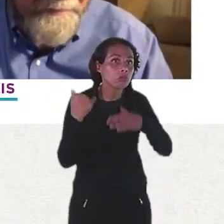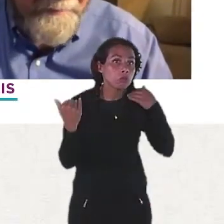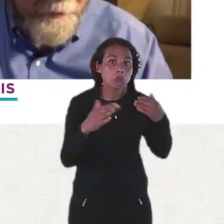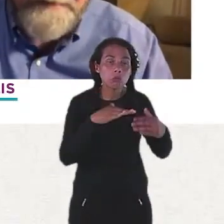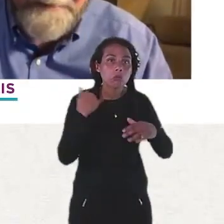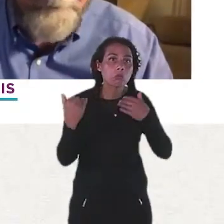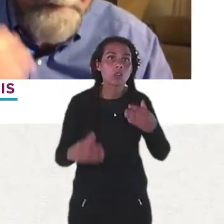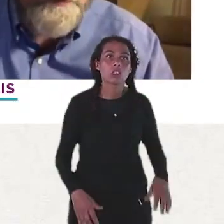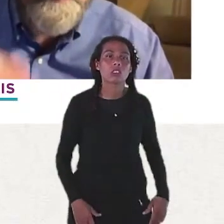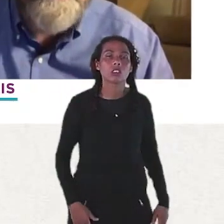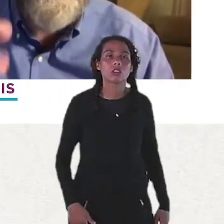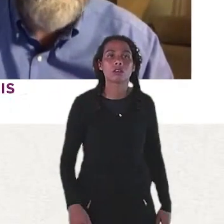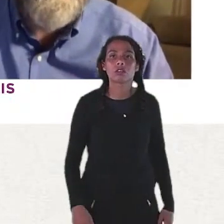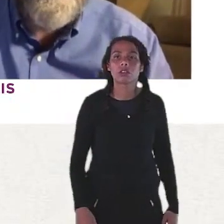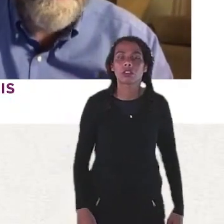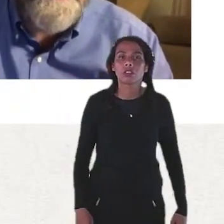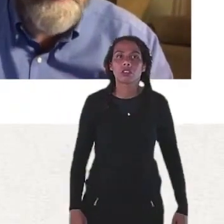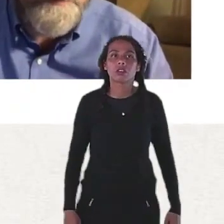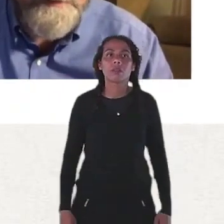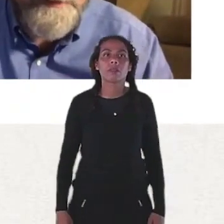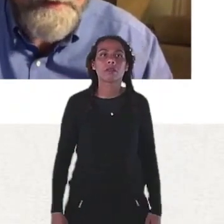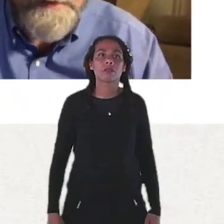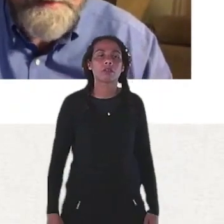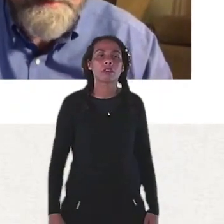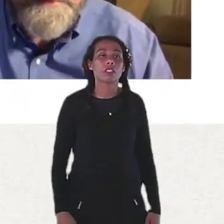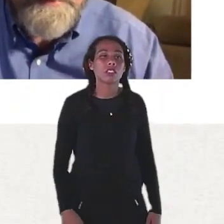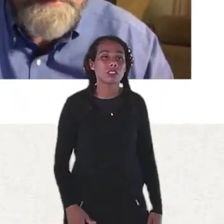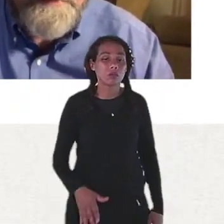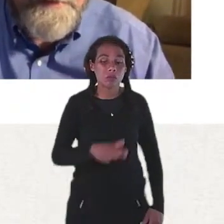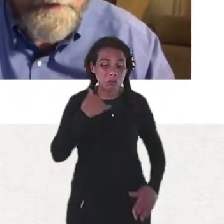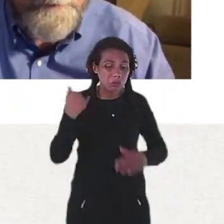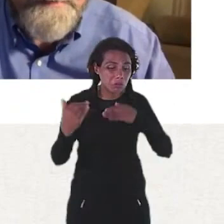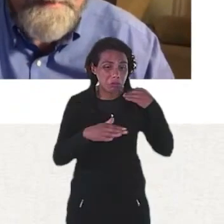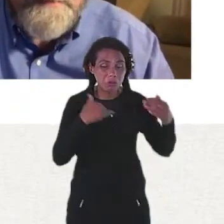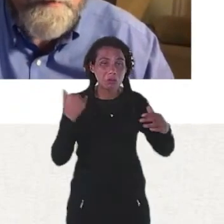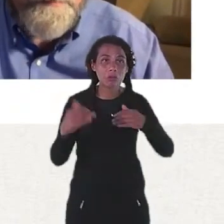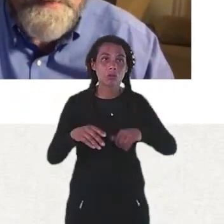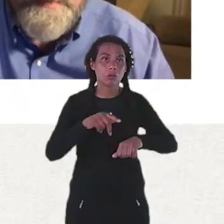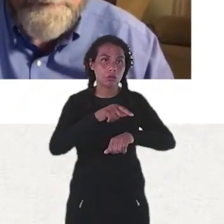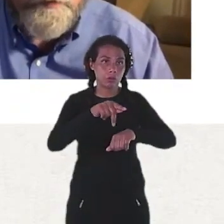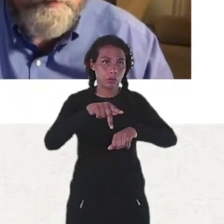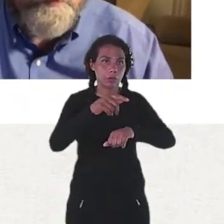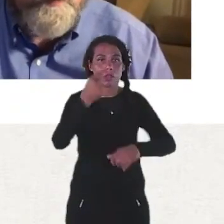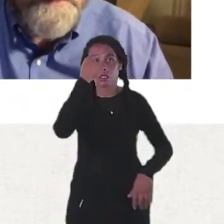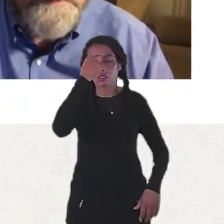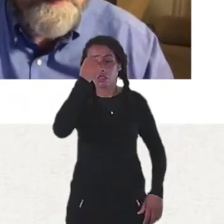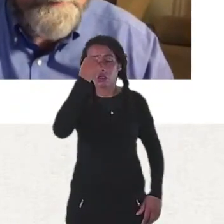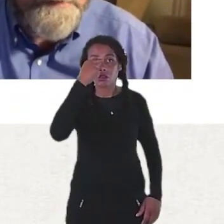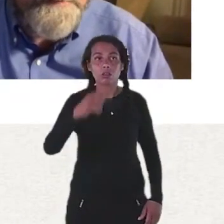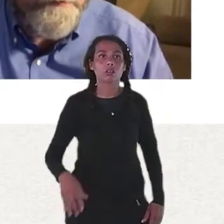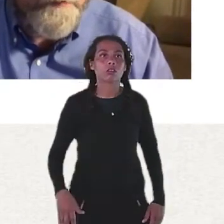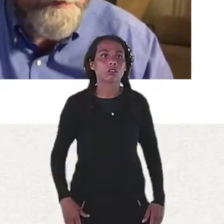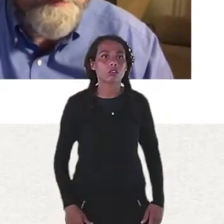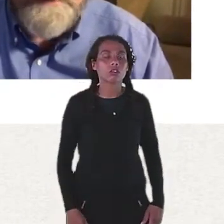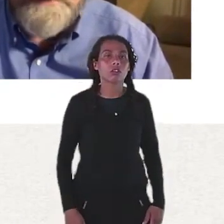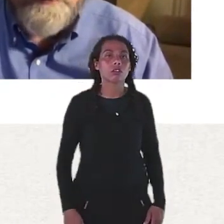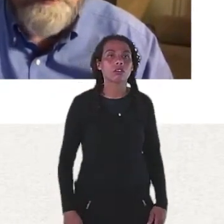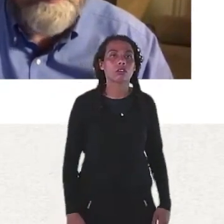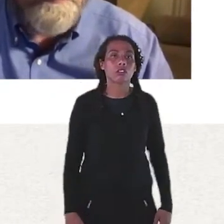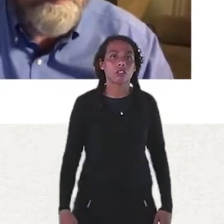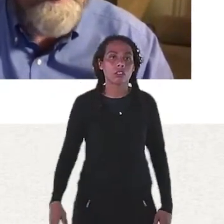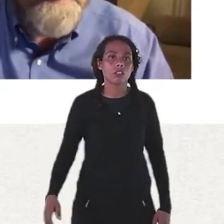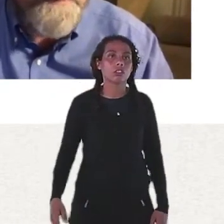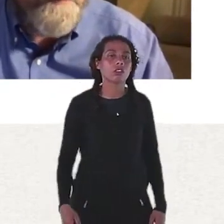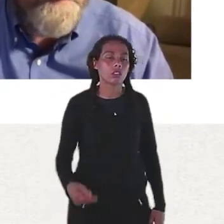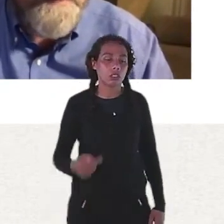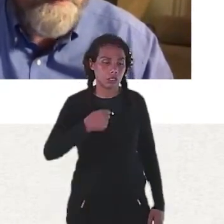mil mortes, porque também a subnotificação de mortes é muito grande. E eu passei, como você sabe, um ano trabalhando como